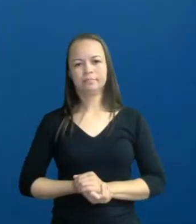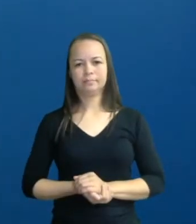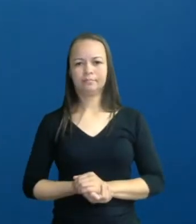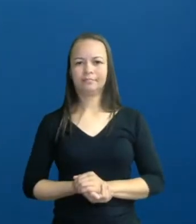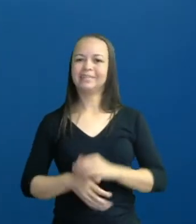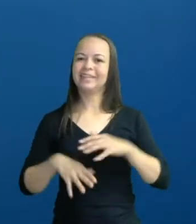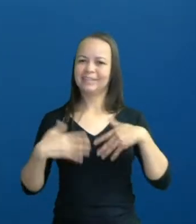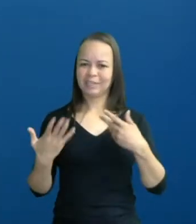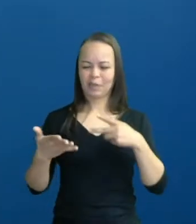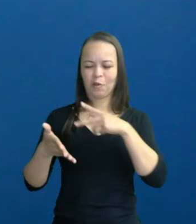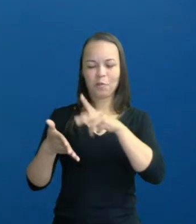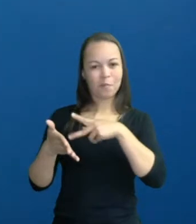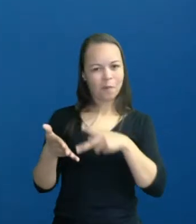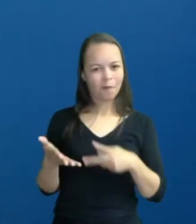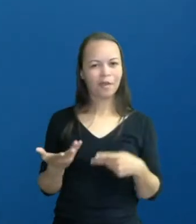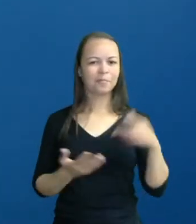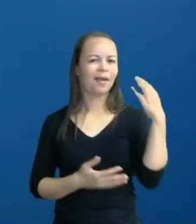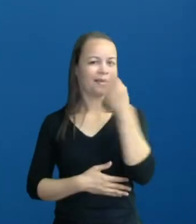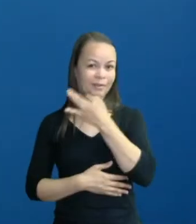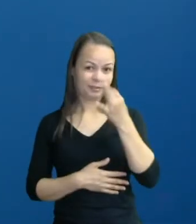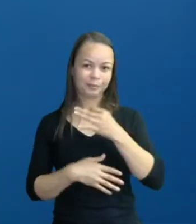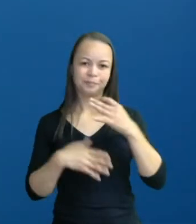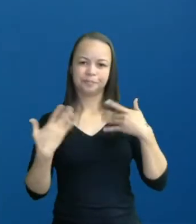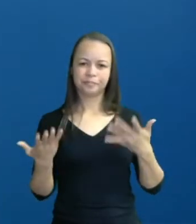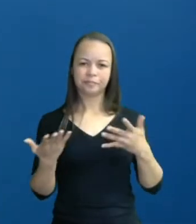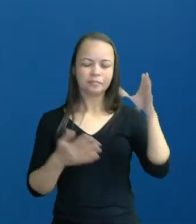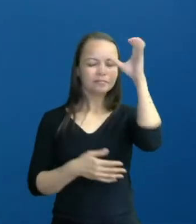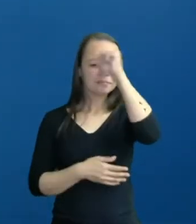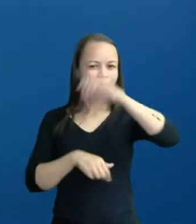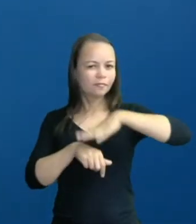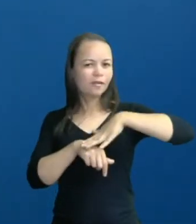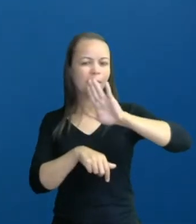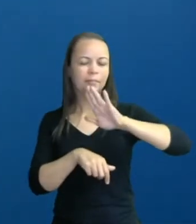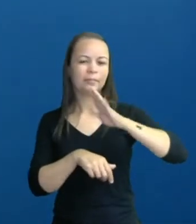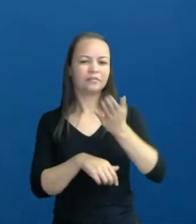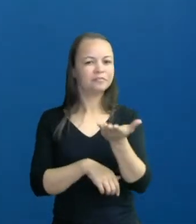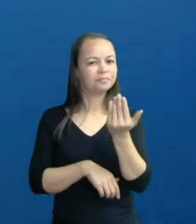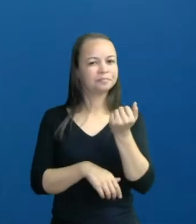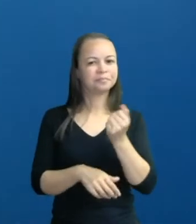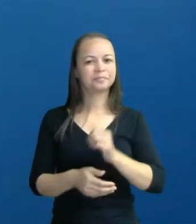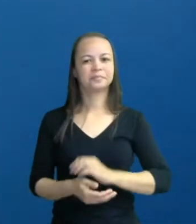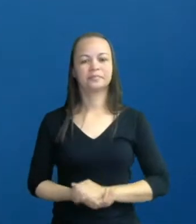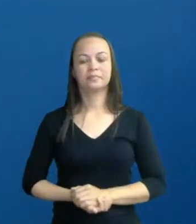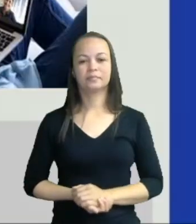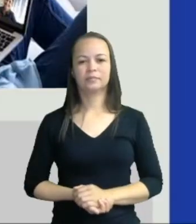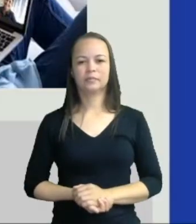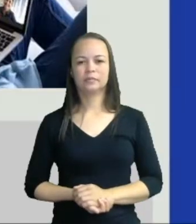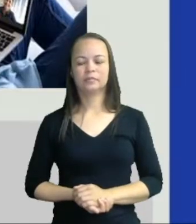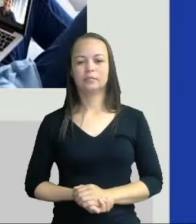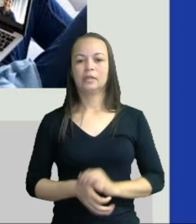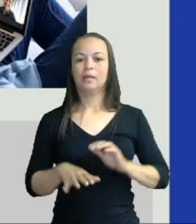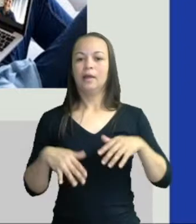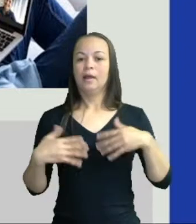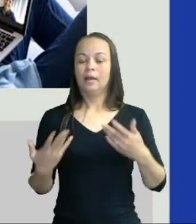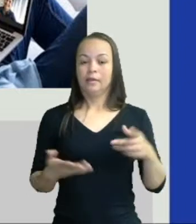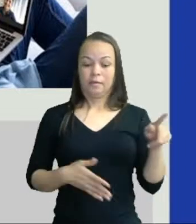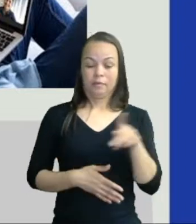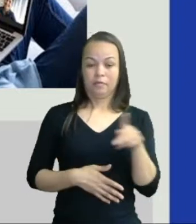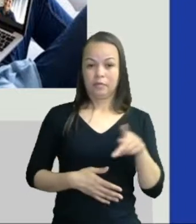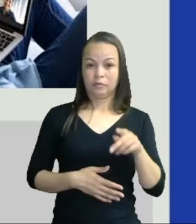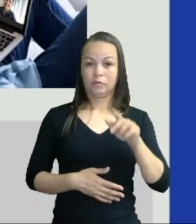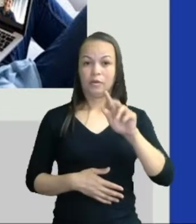lindo poema, não é isso? Então, vamos aprender muito mais? Vem para cá. Aí, tia Raquel